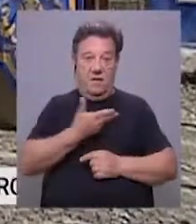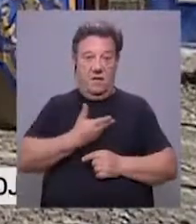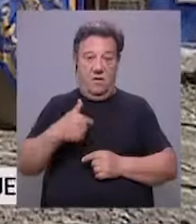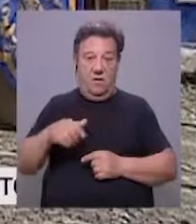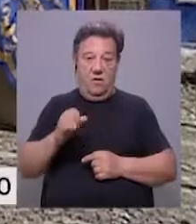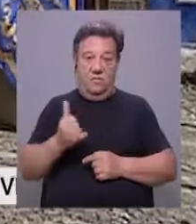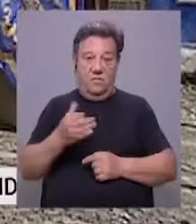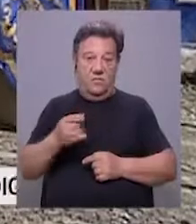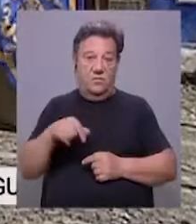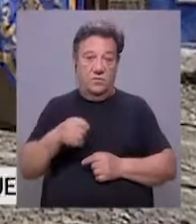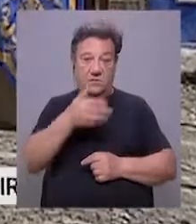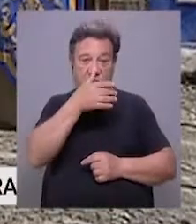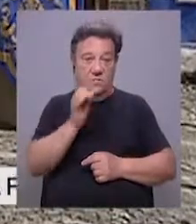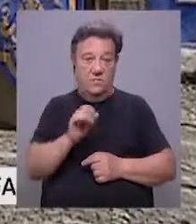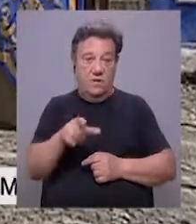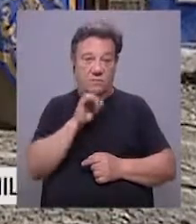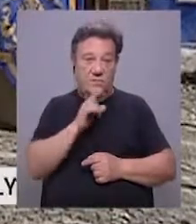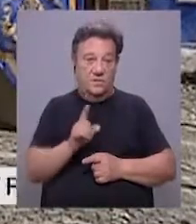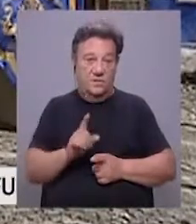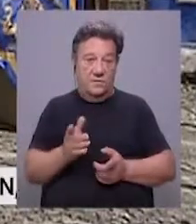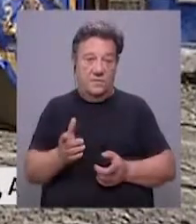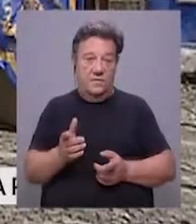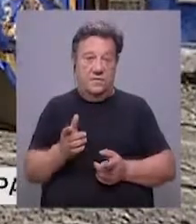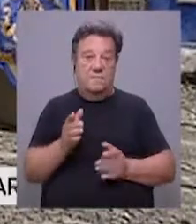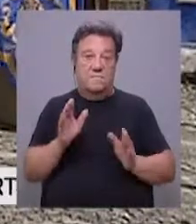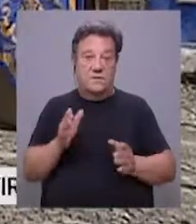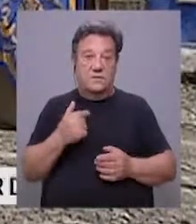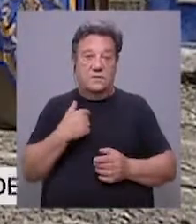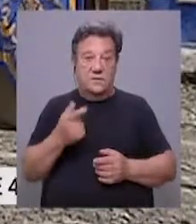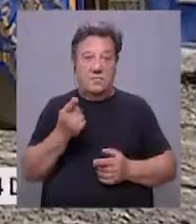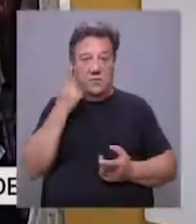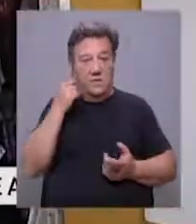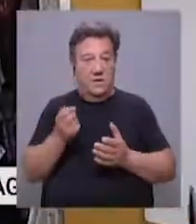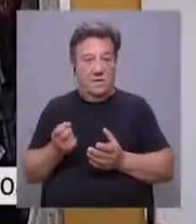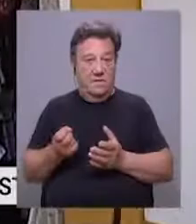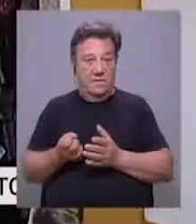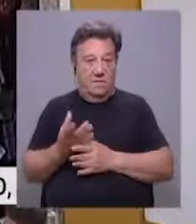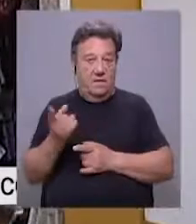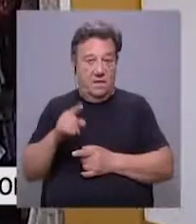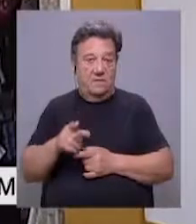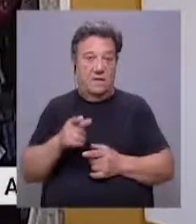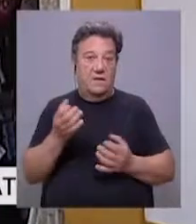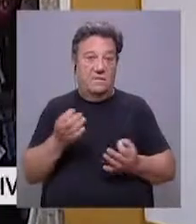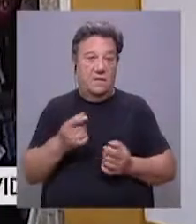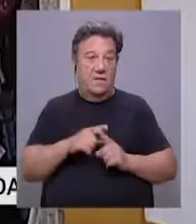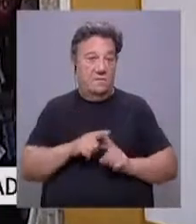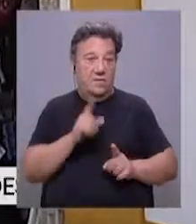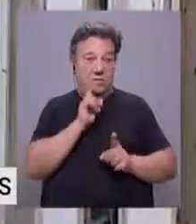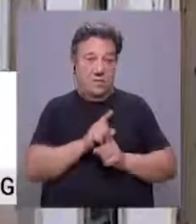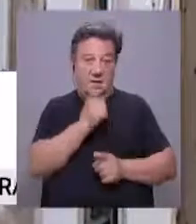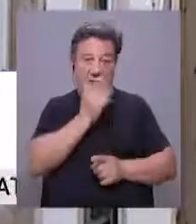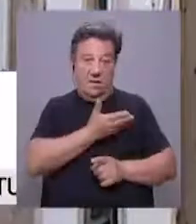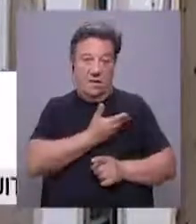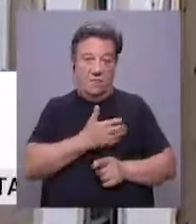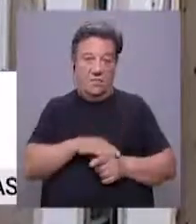Hoje, infelizmente, não há essa possibilidade, mas estamos a reinventar-nos. Apesar de impedidos de manter a tradição